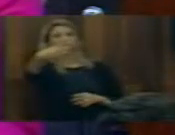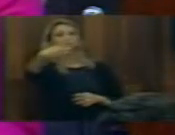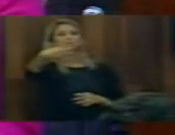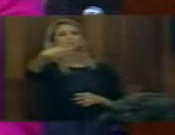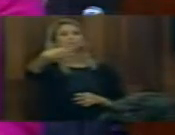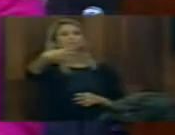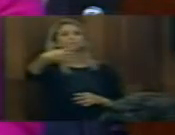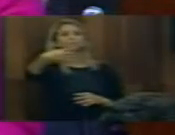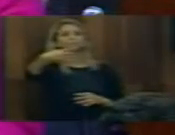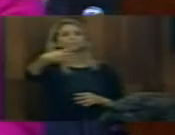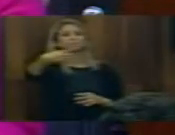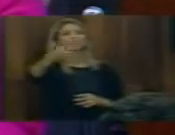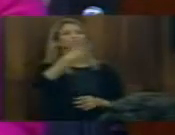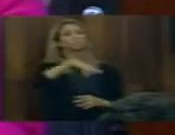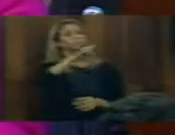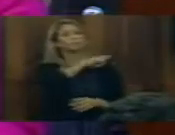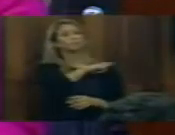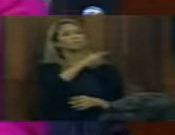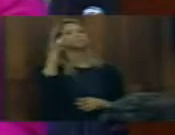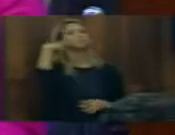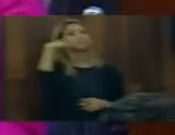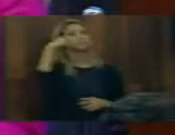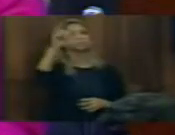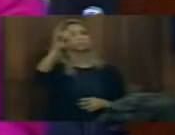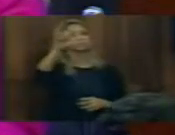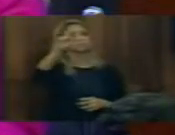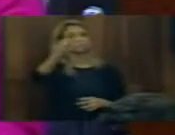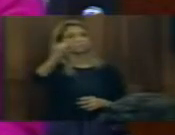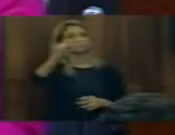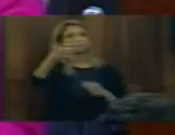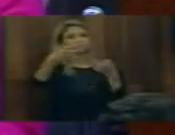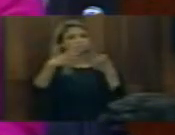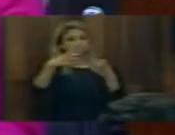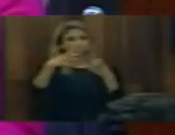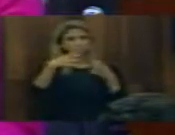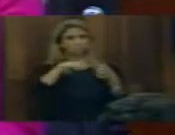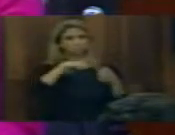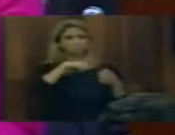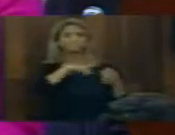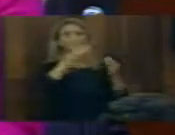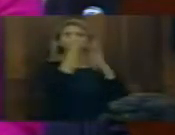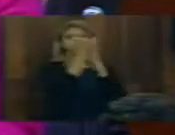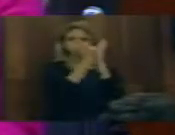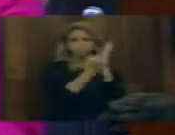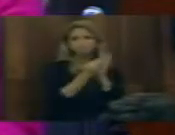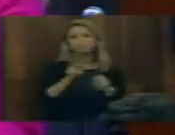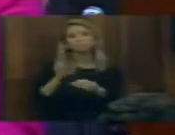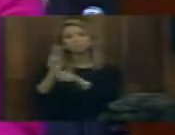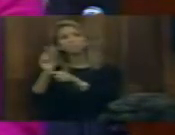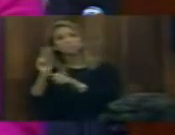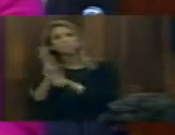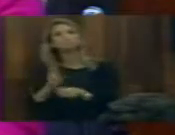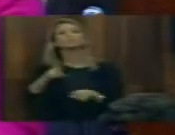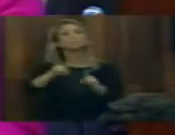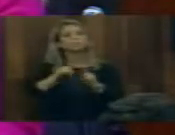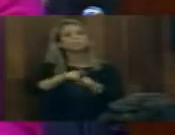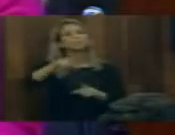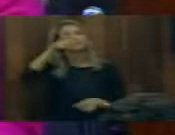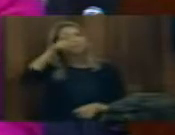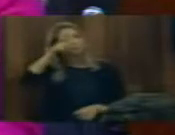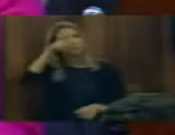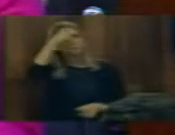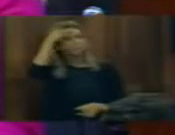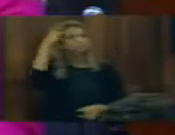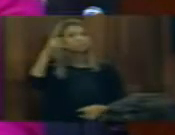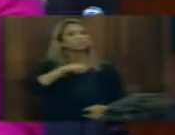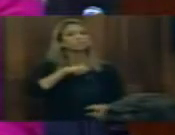Zé Rodrigues Couto, que institui no âmbito do município o Programa Municipal de Prevenção e Atenção ao Portador da Doença